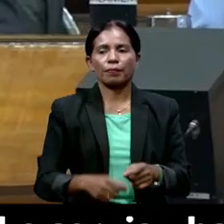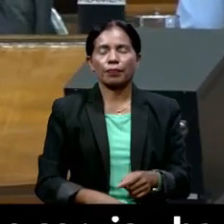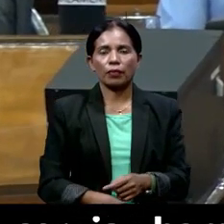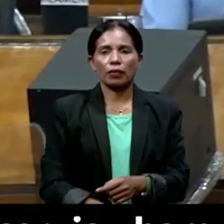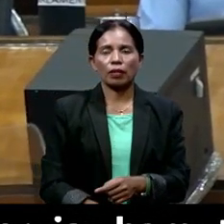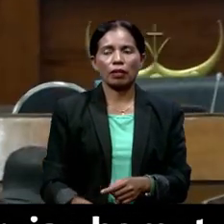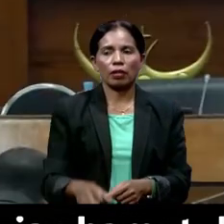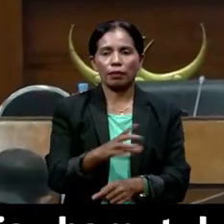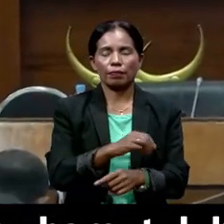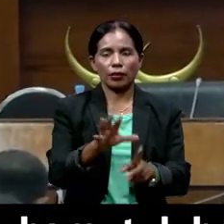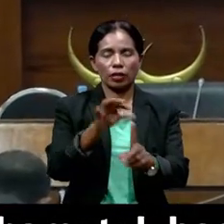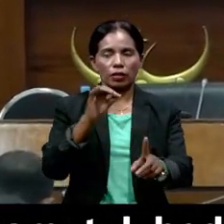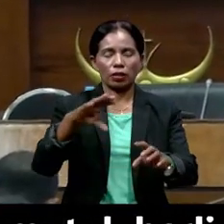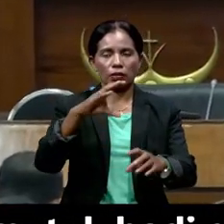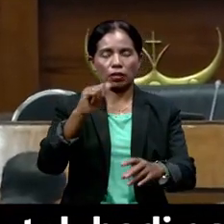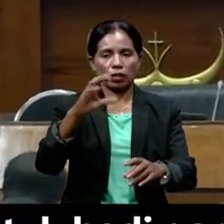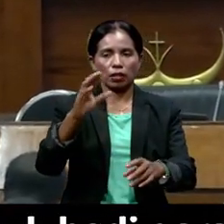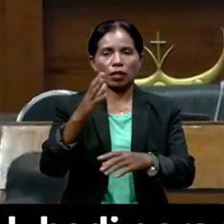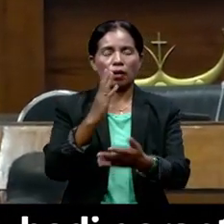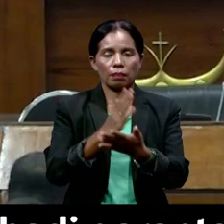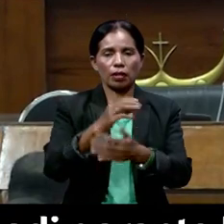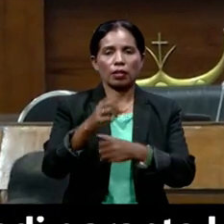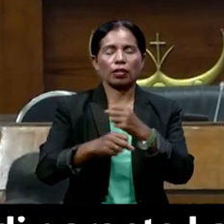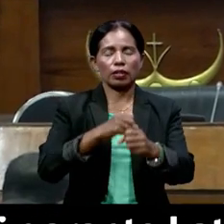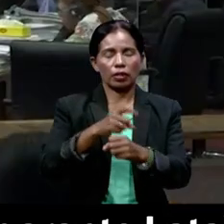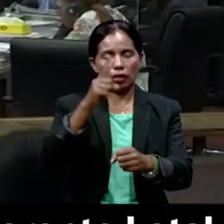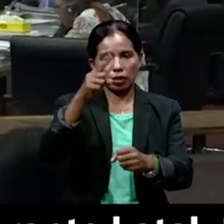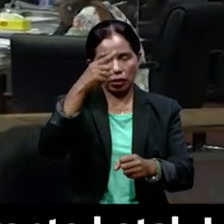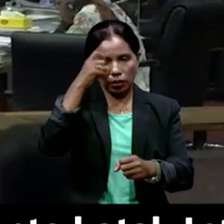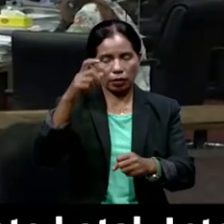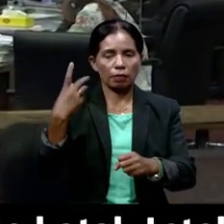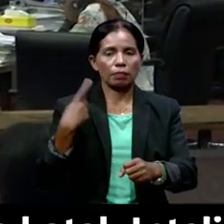eleição para comissário FON, pendente durante Tinan Ida Recin, tamo bancada Sira